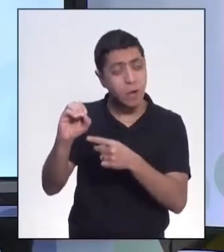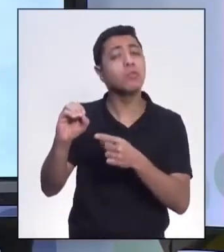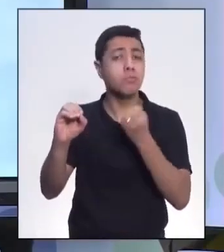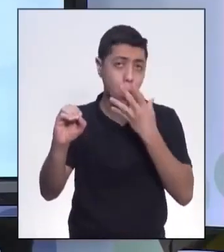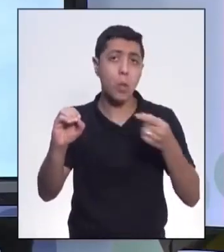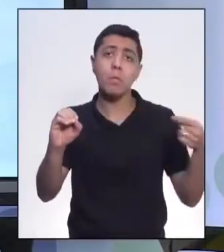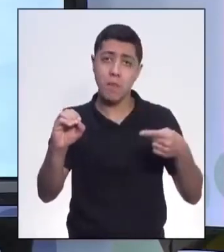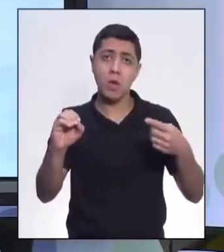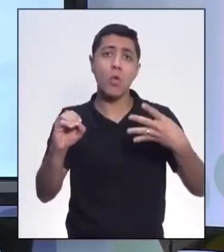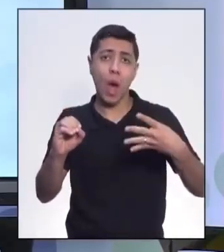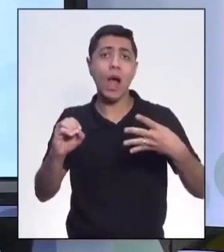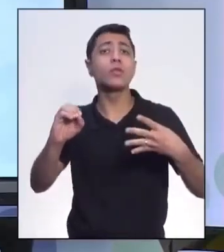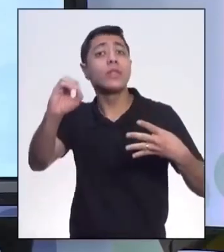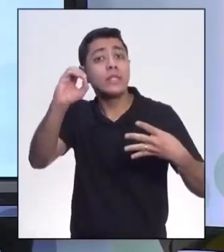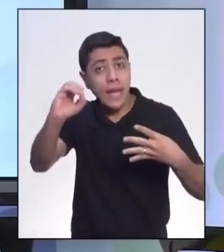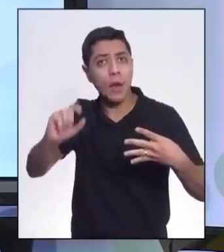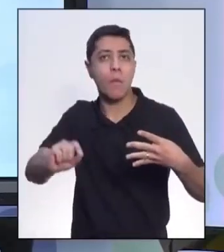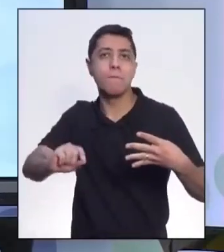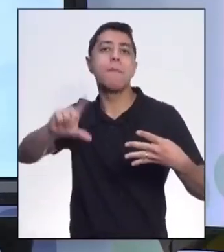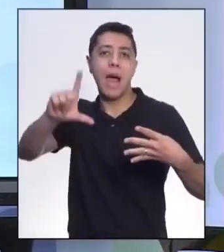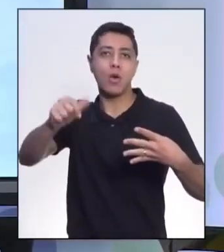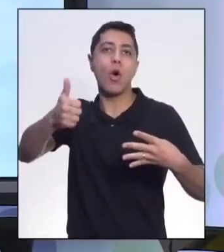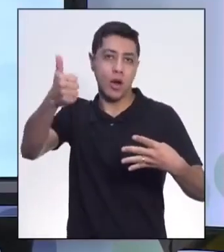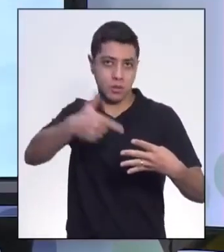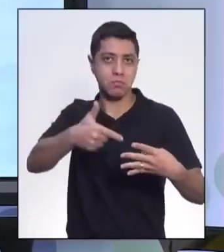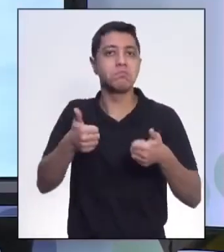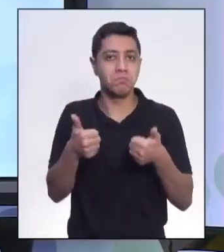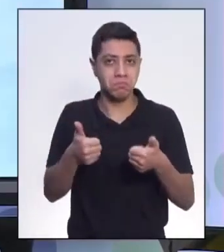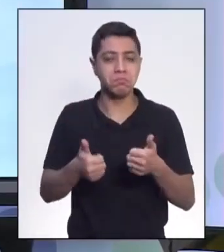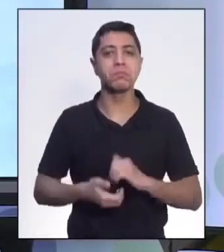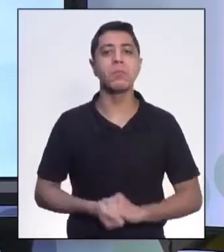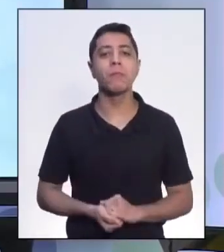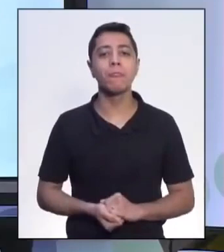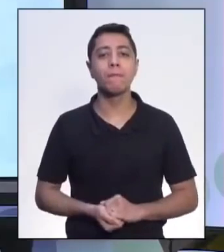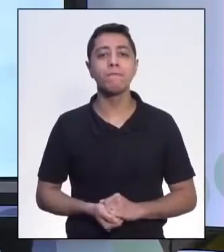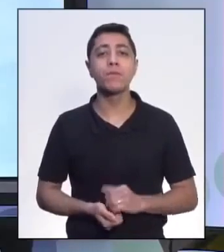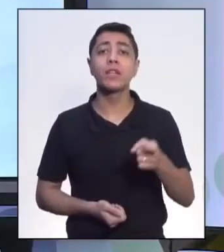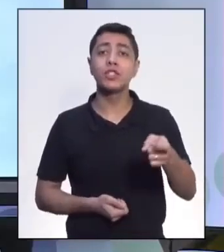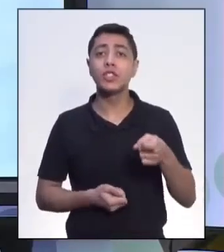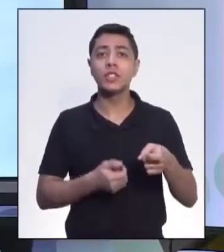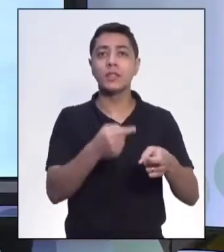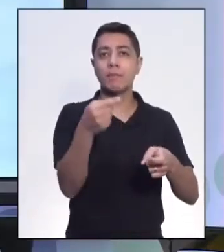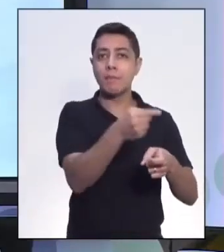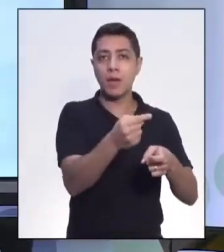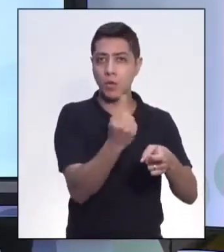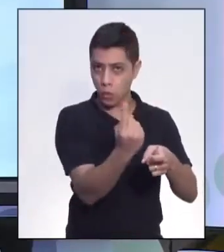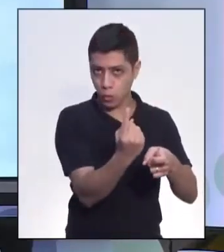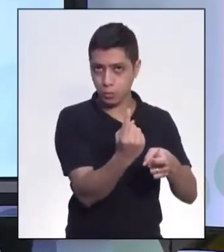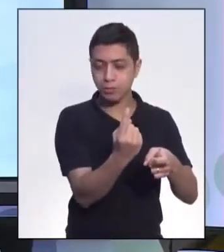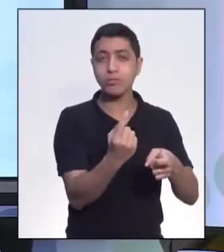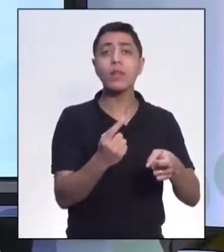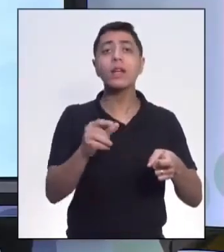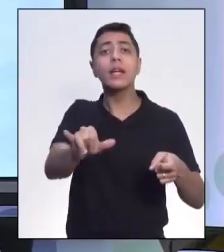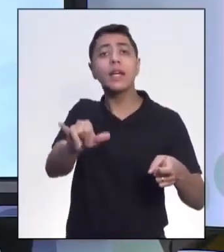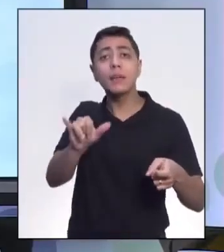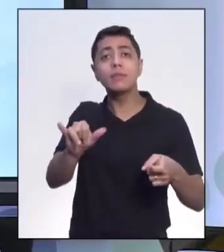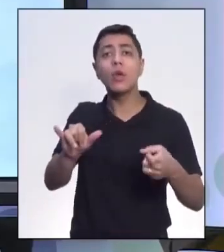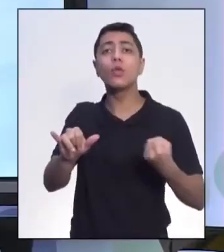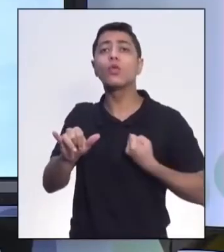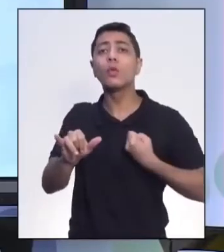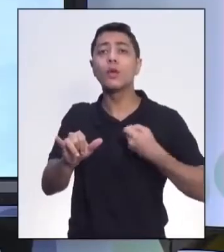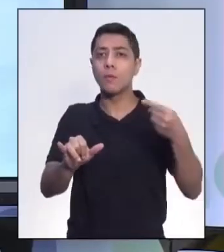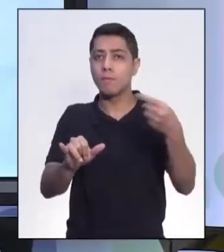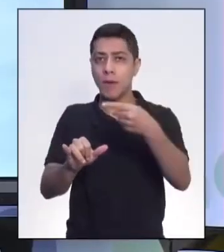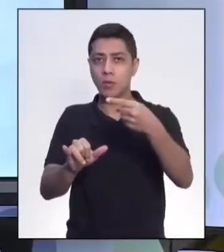Se eu pegar o x valendo menos 1, o meu y vale menos 3. Menos 3 é maior ou igual a menos